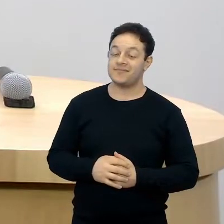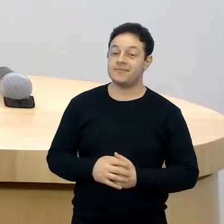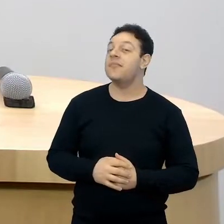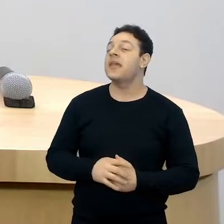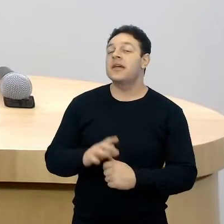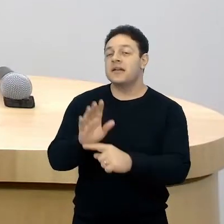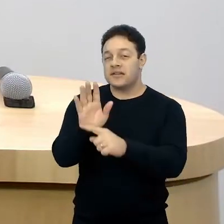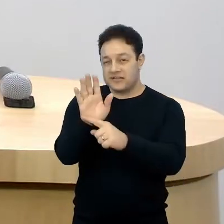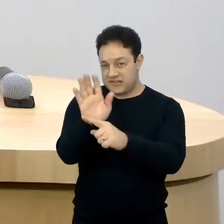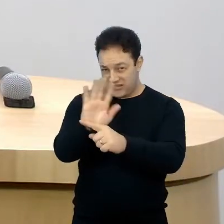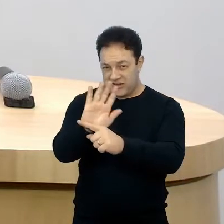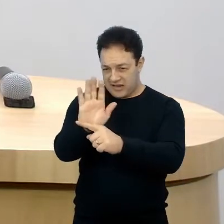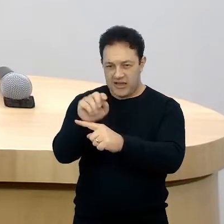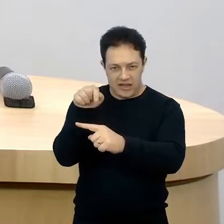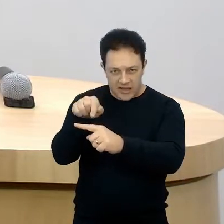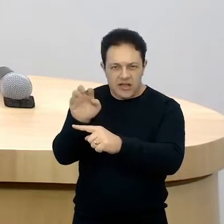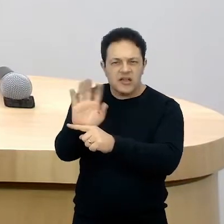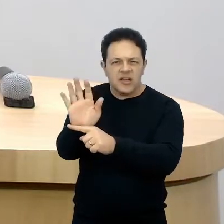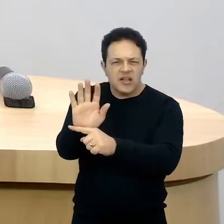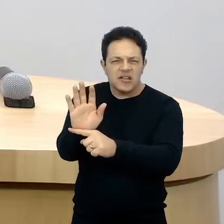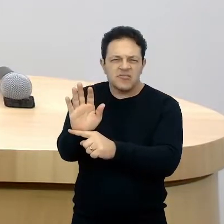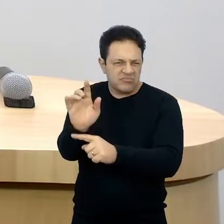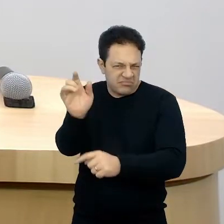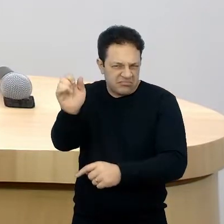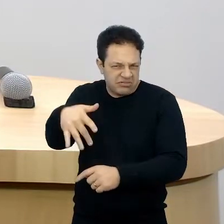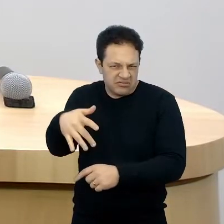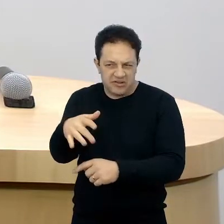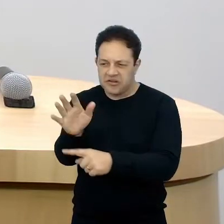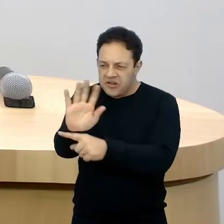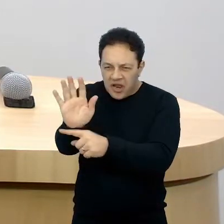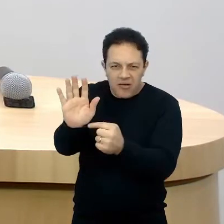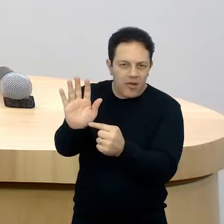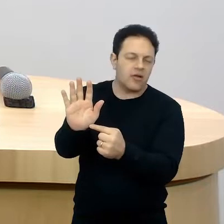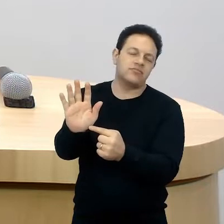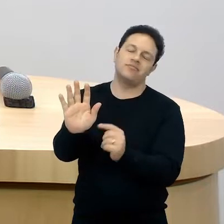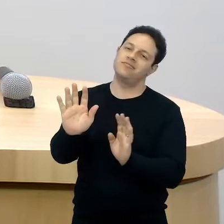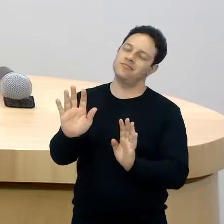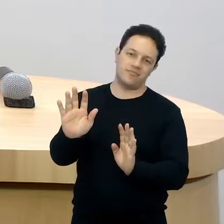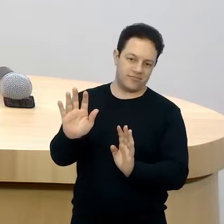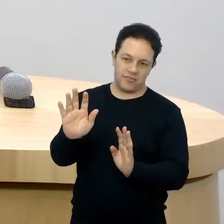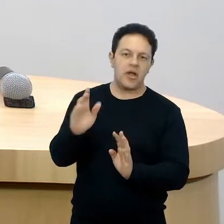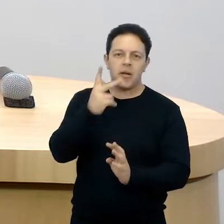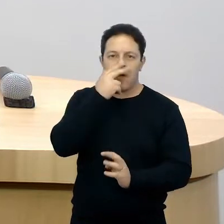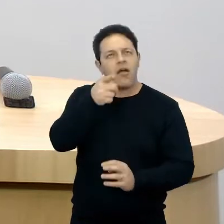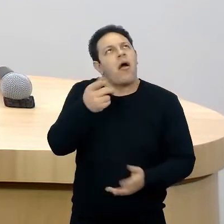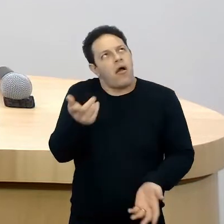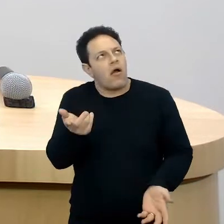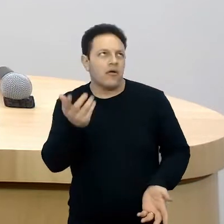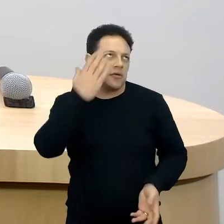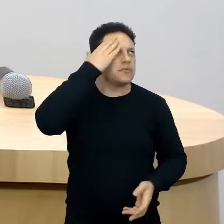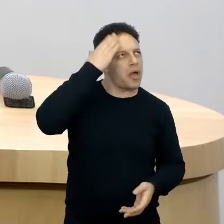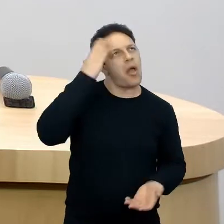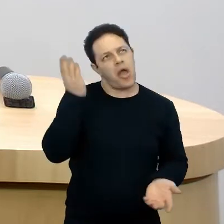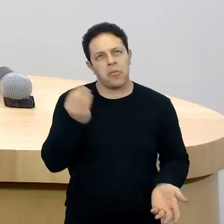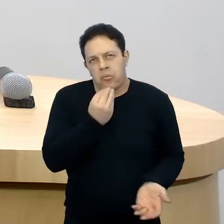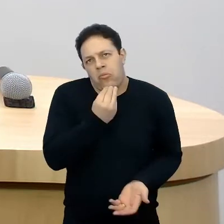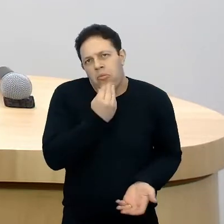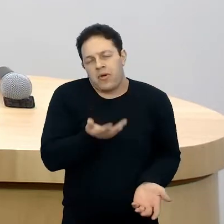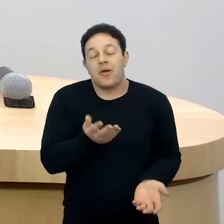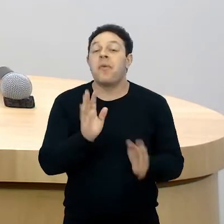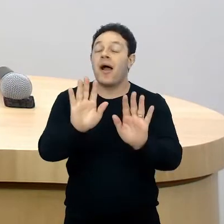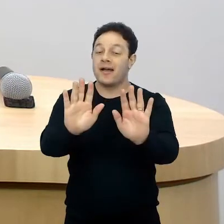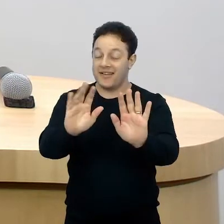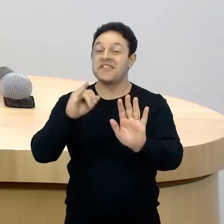cinema não é só cinema. Parece redundante aqui, parece óbvio, mas a gente sempre tem que